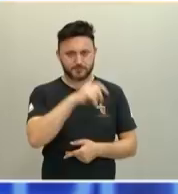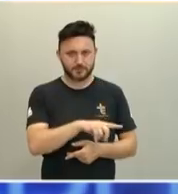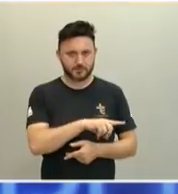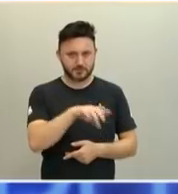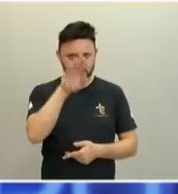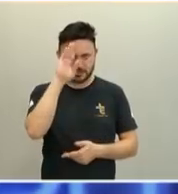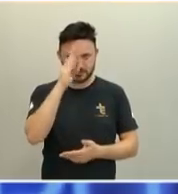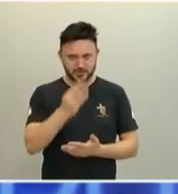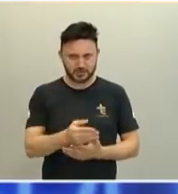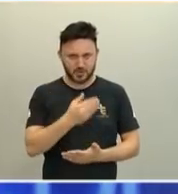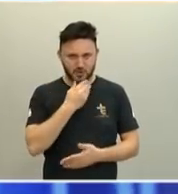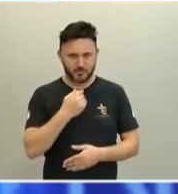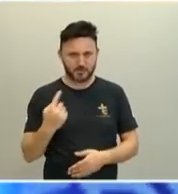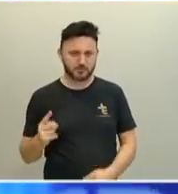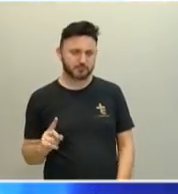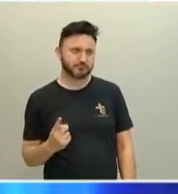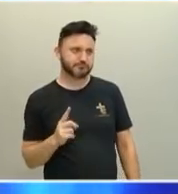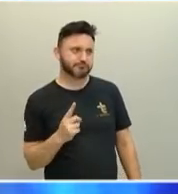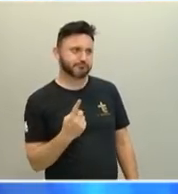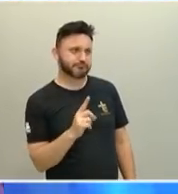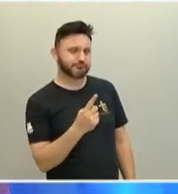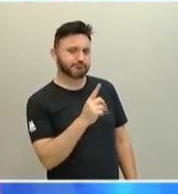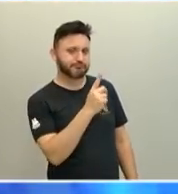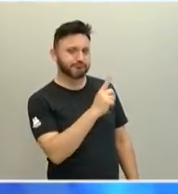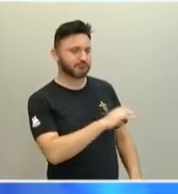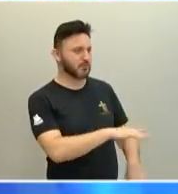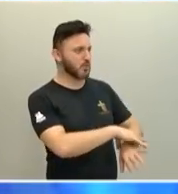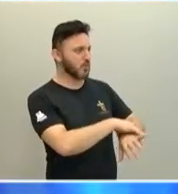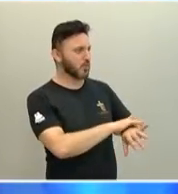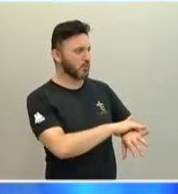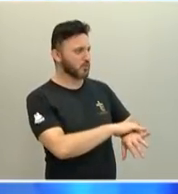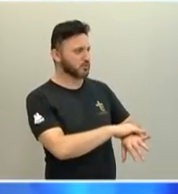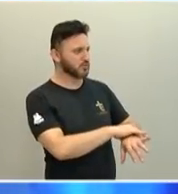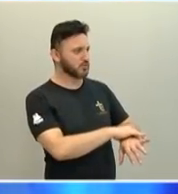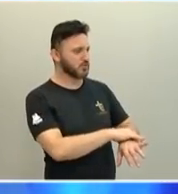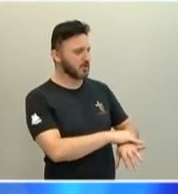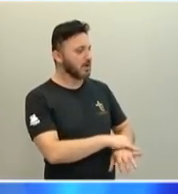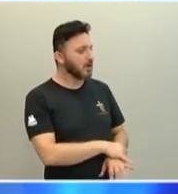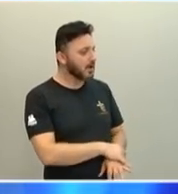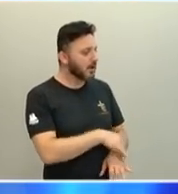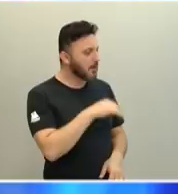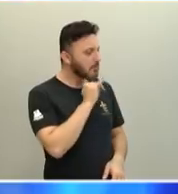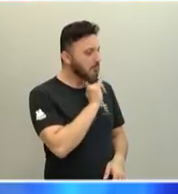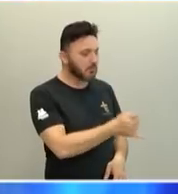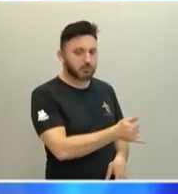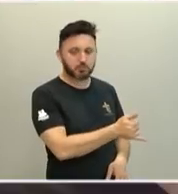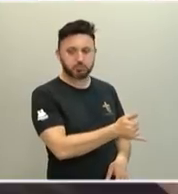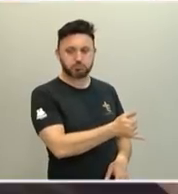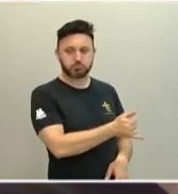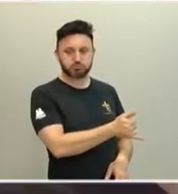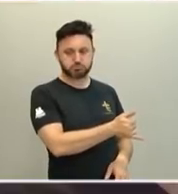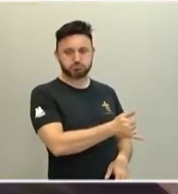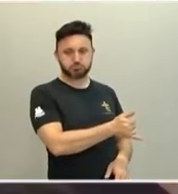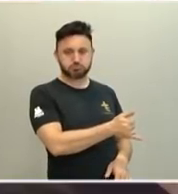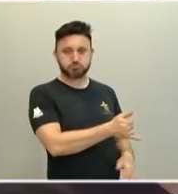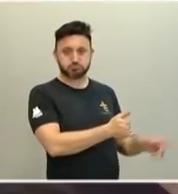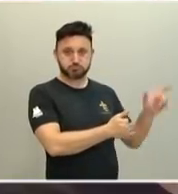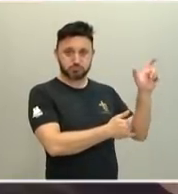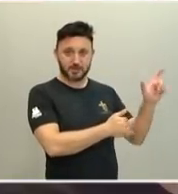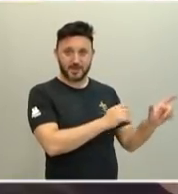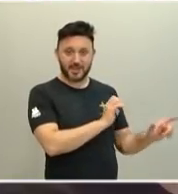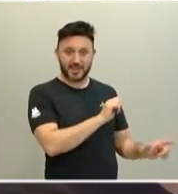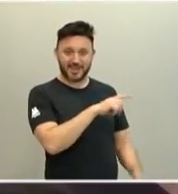lá, se colocou diante dos ossos secos e proferiu uma palavra para eles? Bonitinho, gente. Ezequiel,